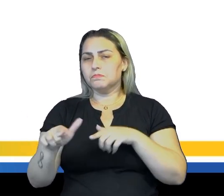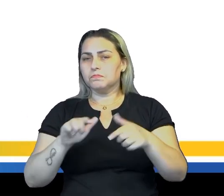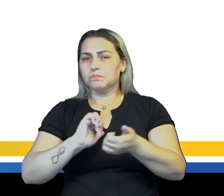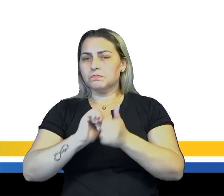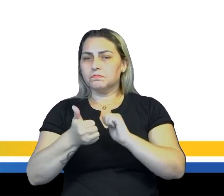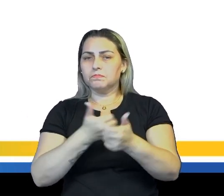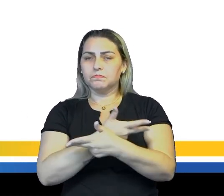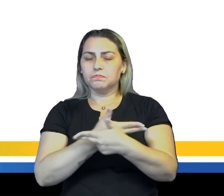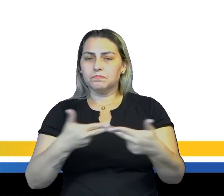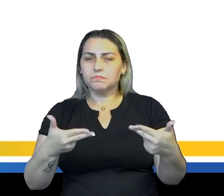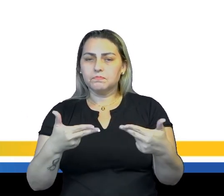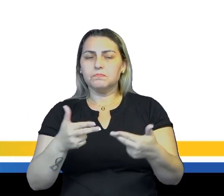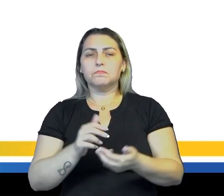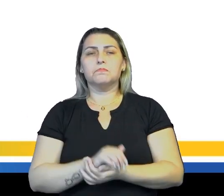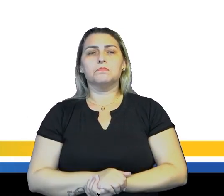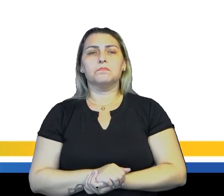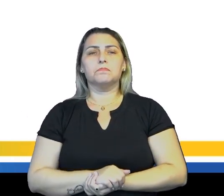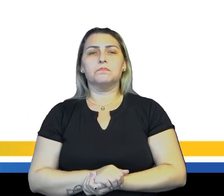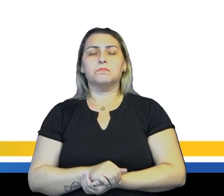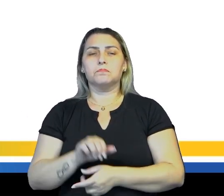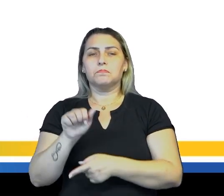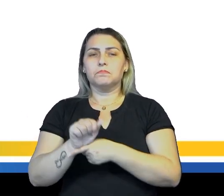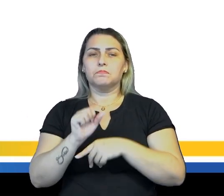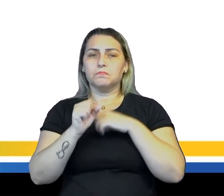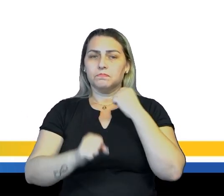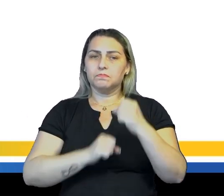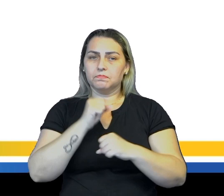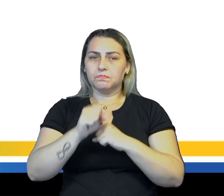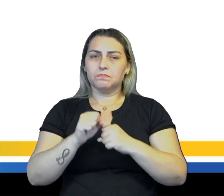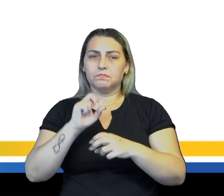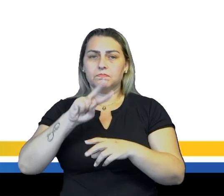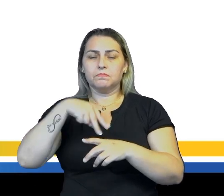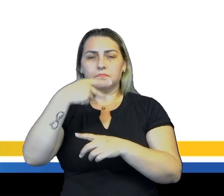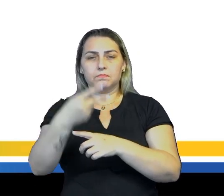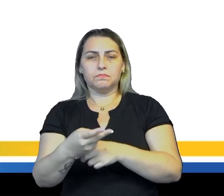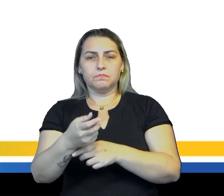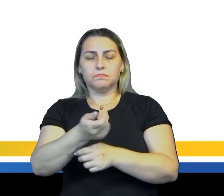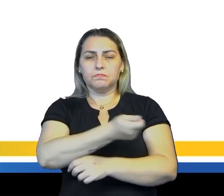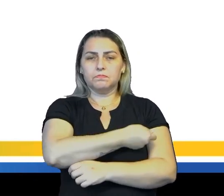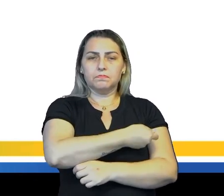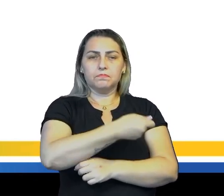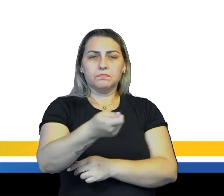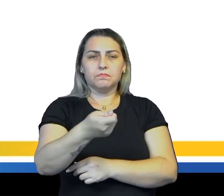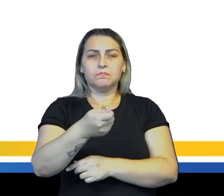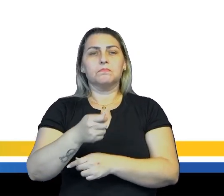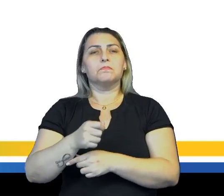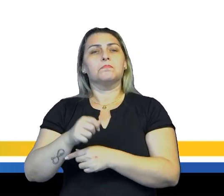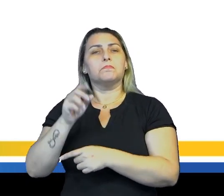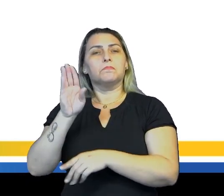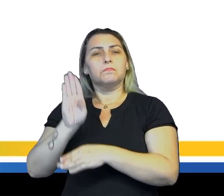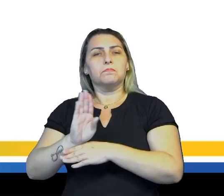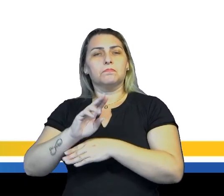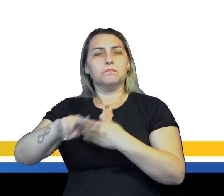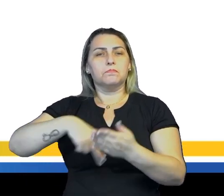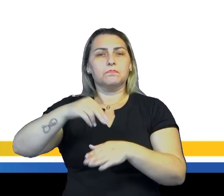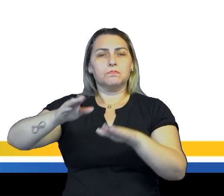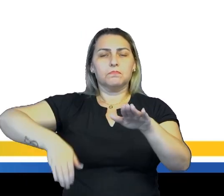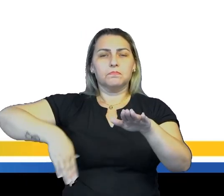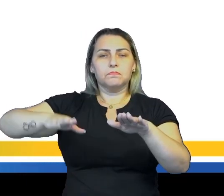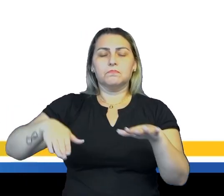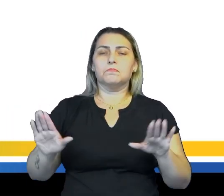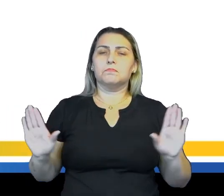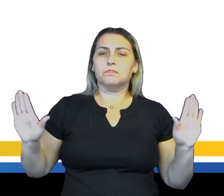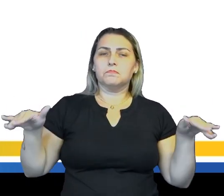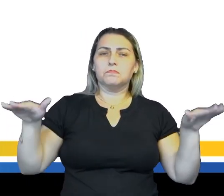desenvolvia Quais aspectos hoje trabalhados no atletismo essa tá muito fácil meu Deus vamos lá a correr saltar e lançar alternativa